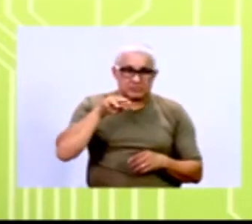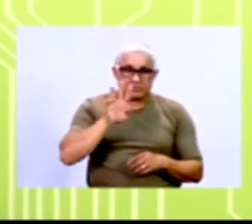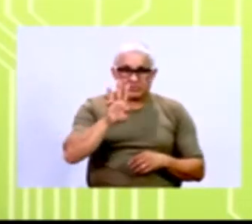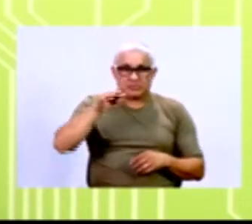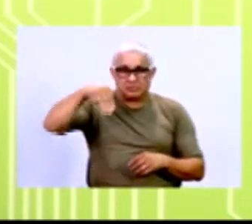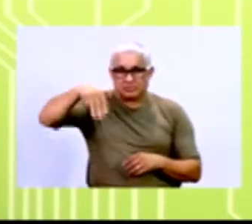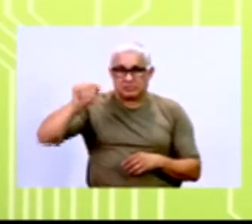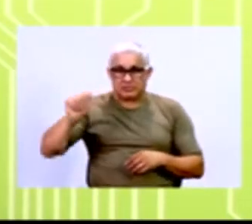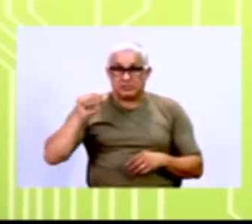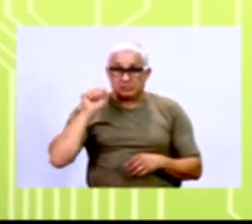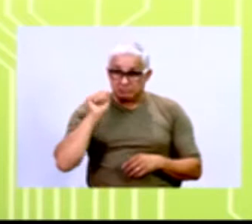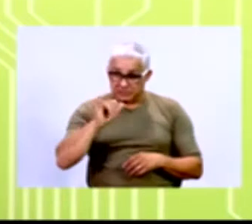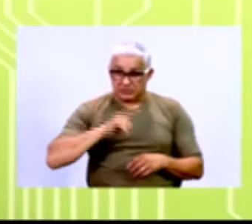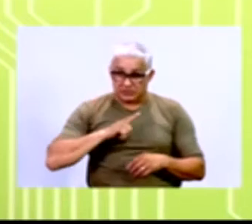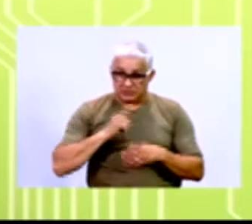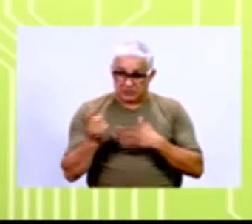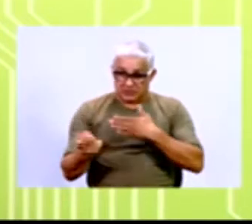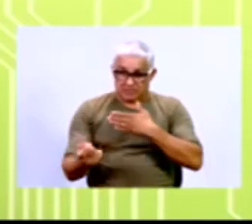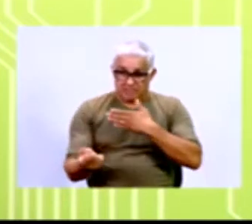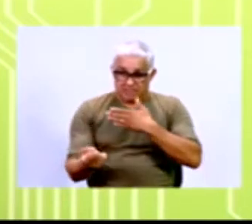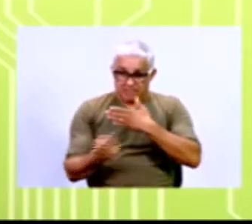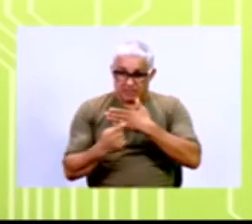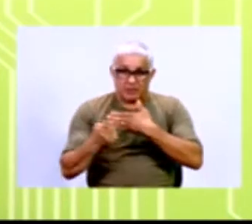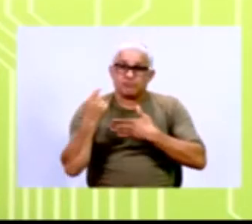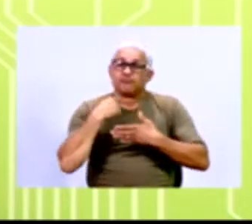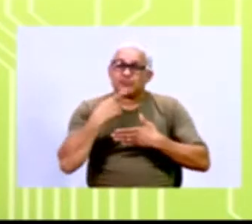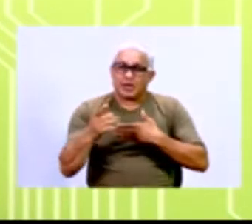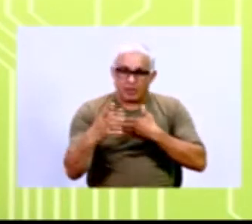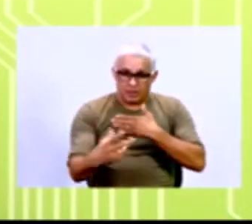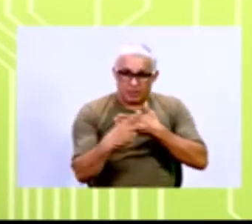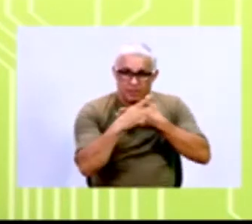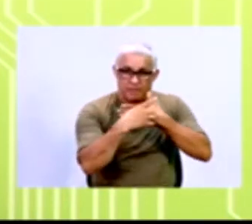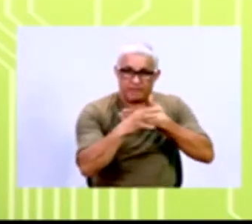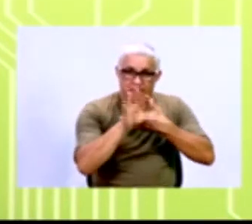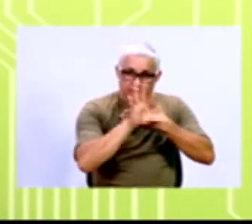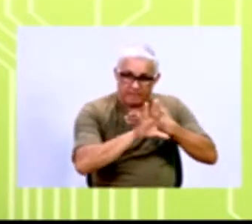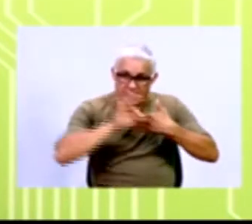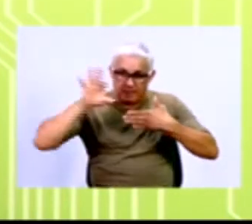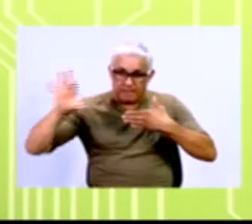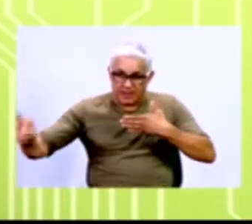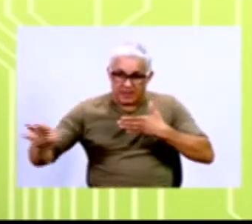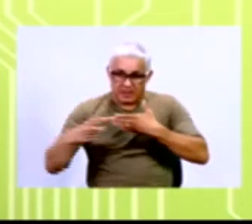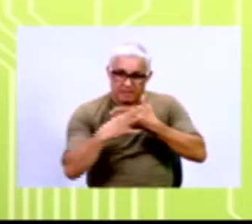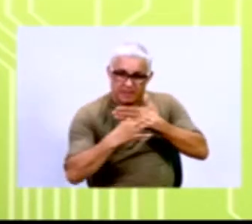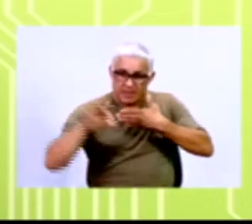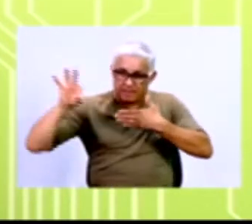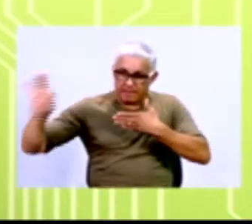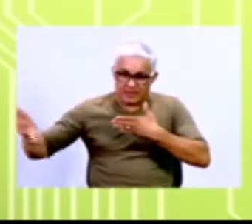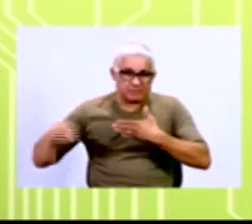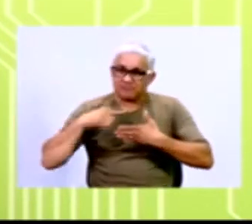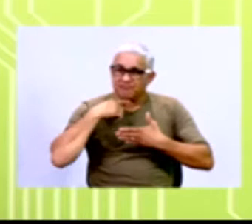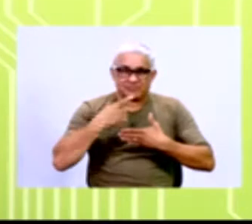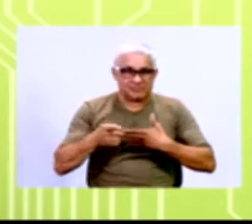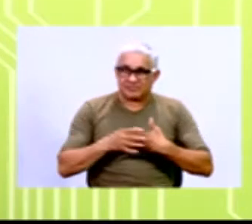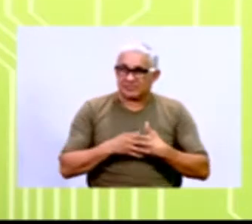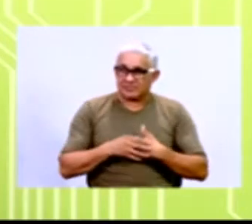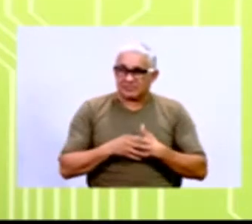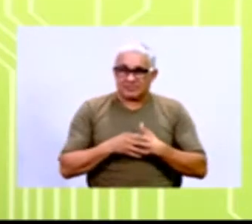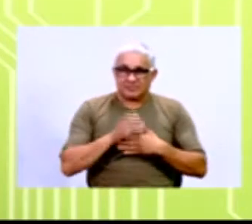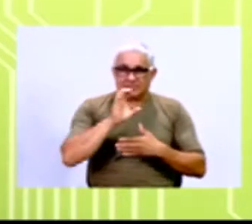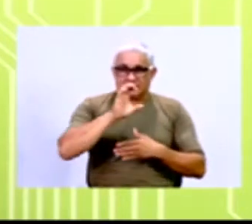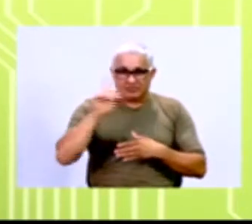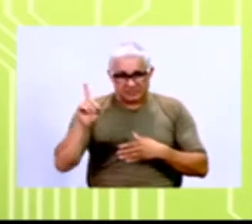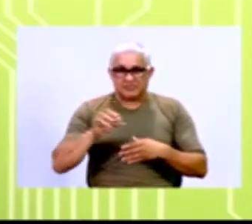tiver essa proteção contra a pirataria, eu não consigo copiar um arquivo de um, sei lá, de um CD para um outro, ou